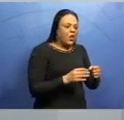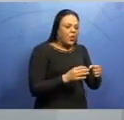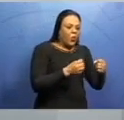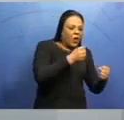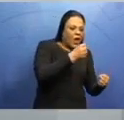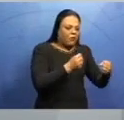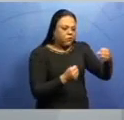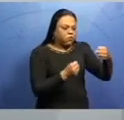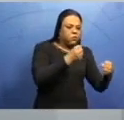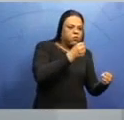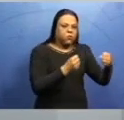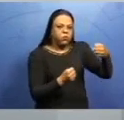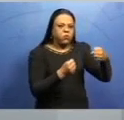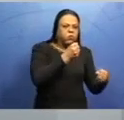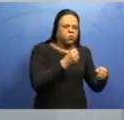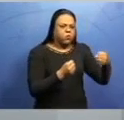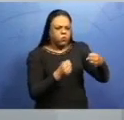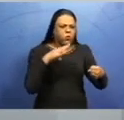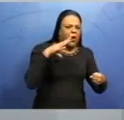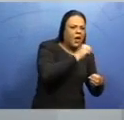maioria conhece, hein?